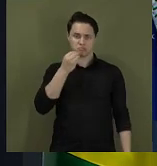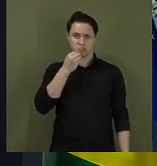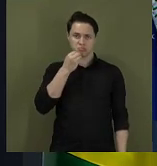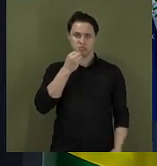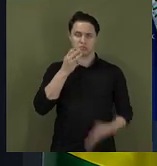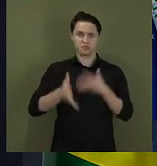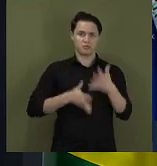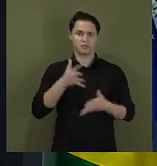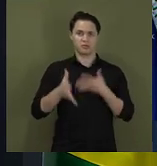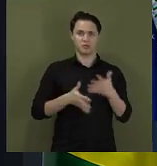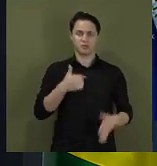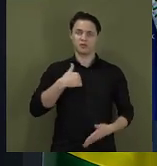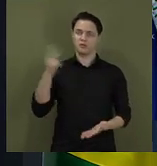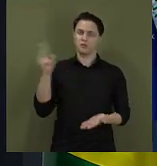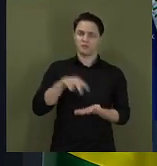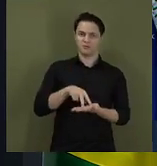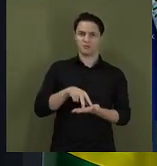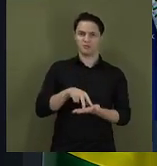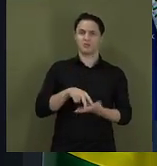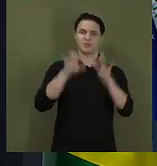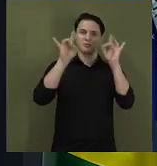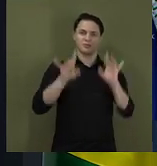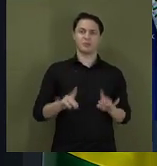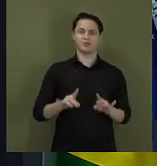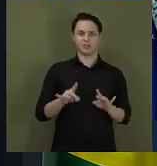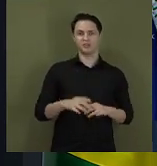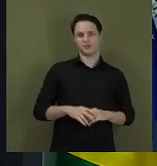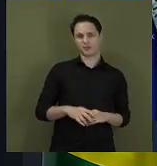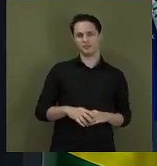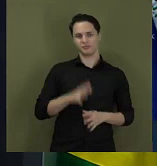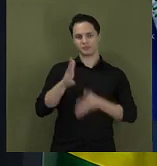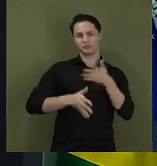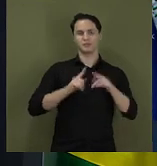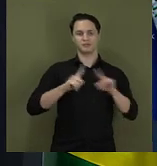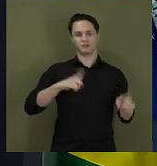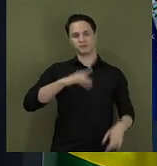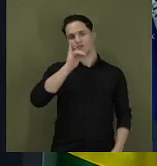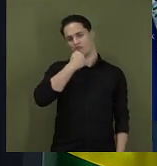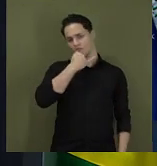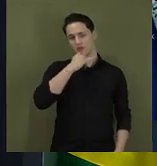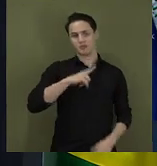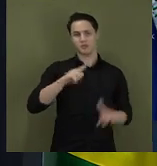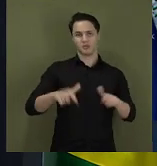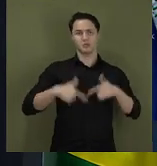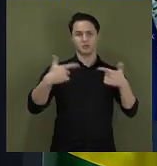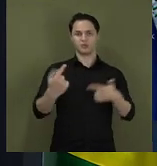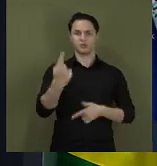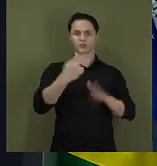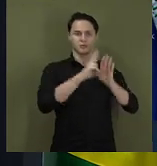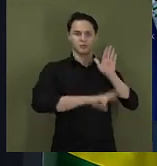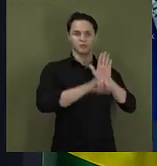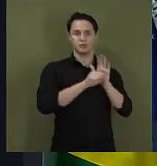parlar, eu vim aqui especialmente para falar, mas infelizmente por uma medida que foi tomada de uma resolução